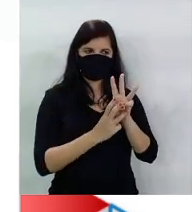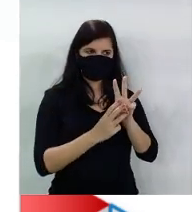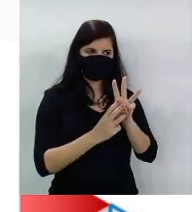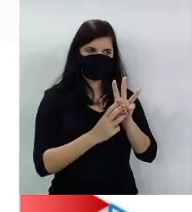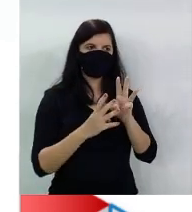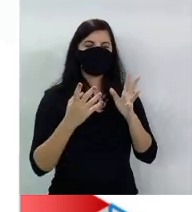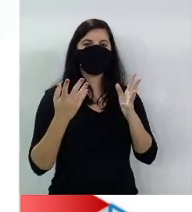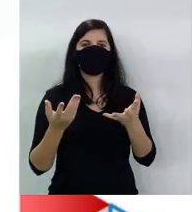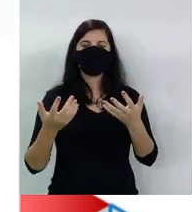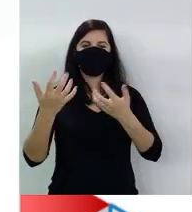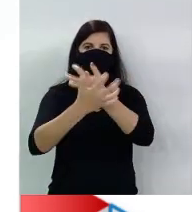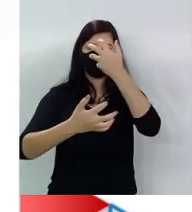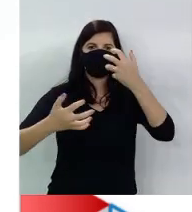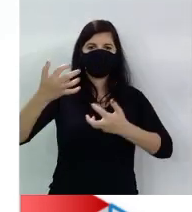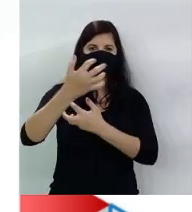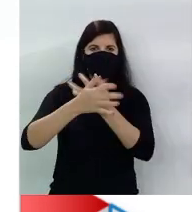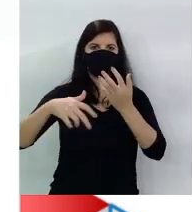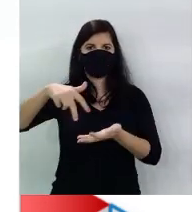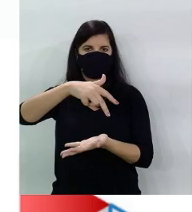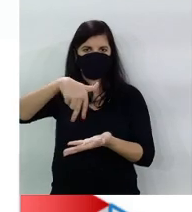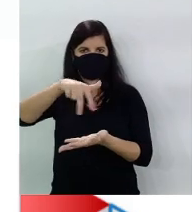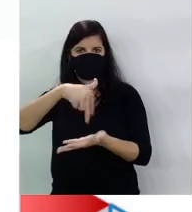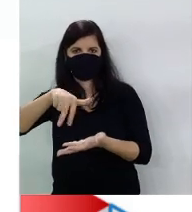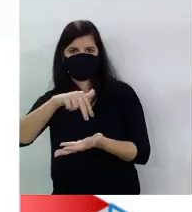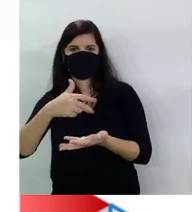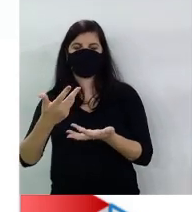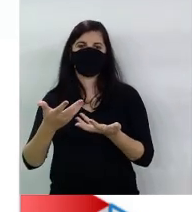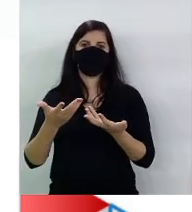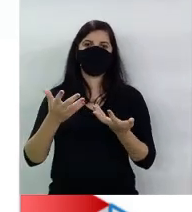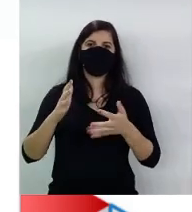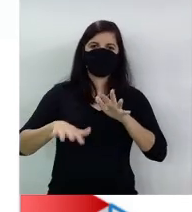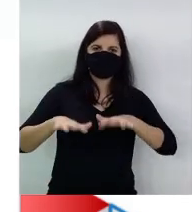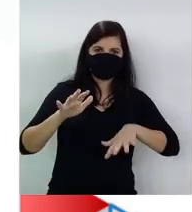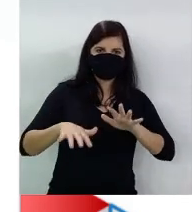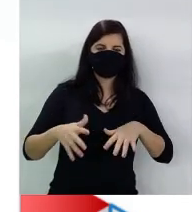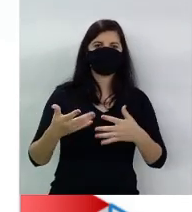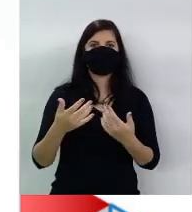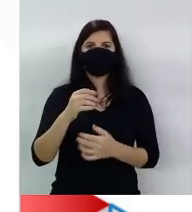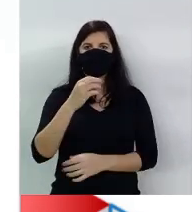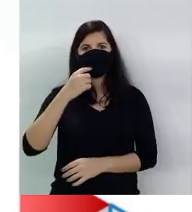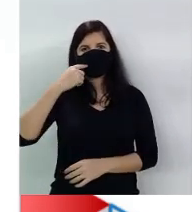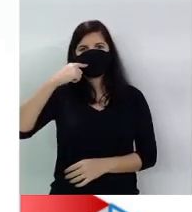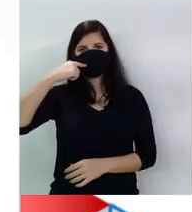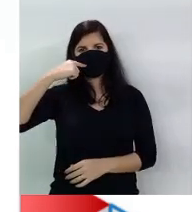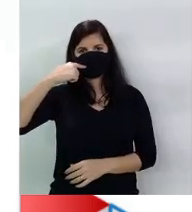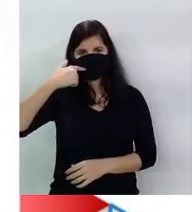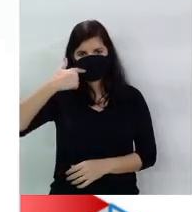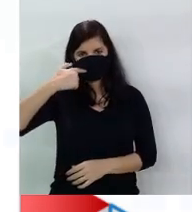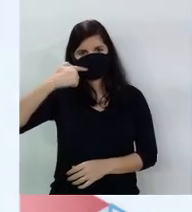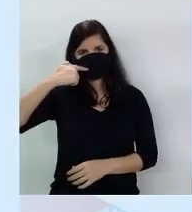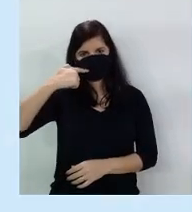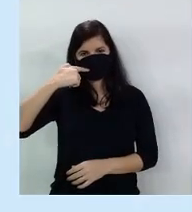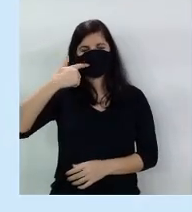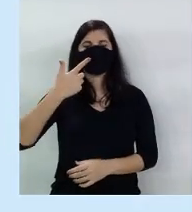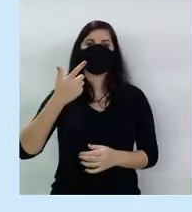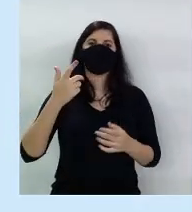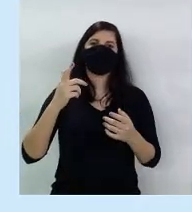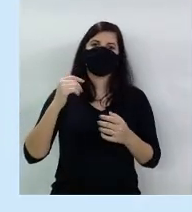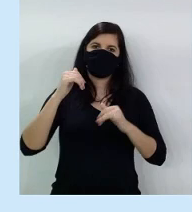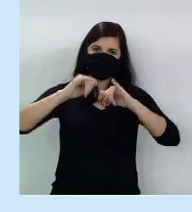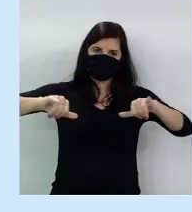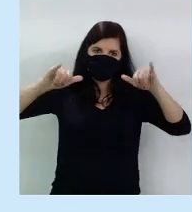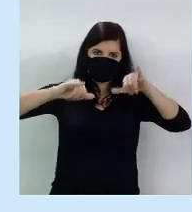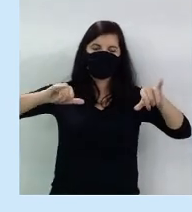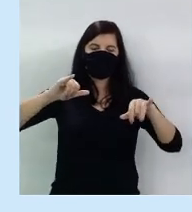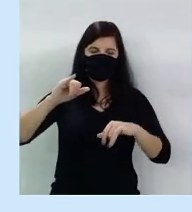meio de cantos, danças, infusões, cachimbos e dizeres sagrados. Prestem